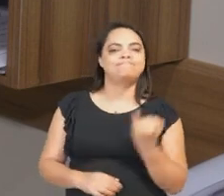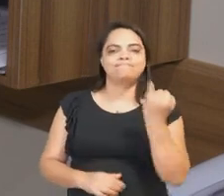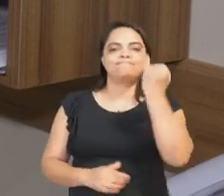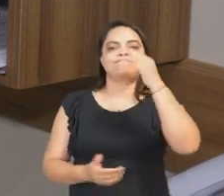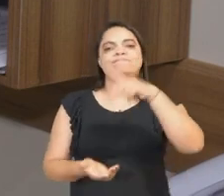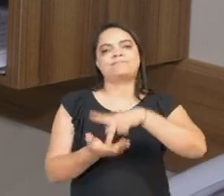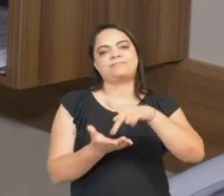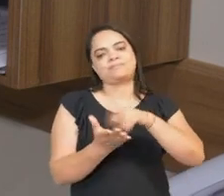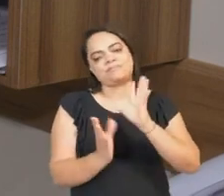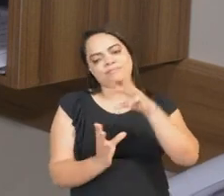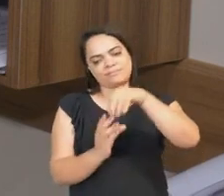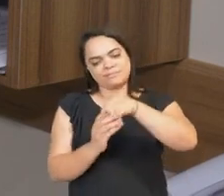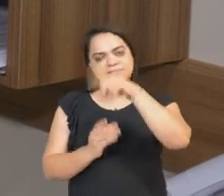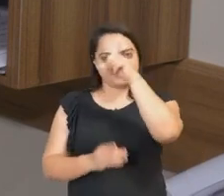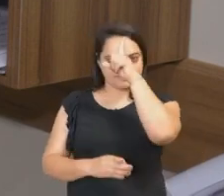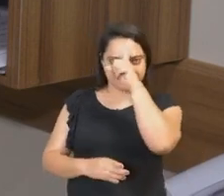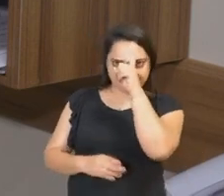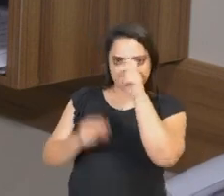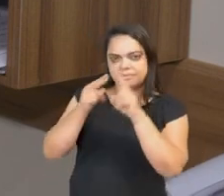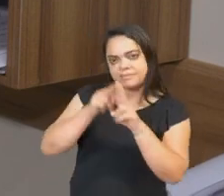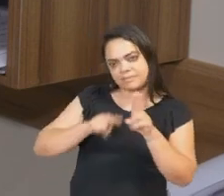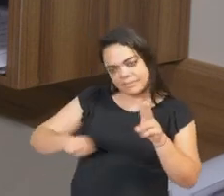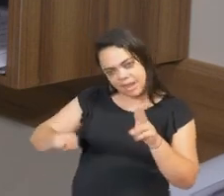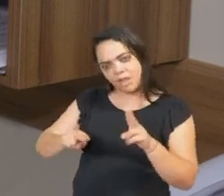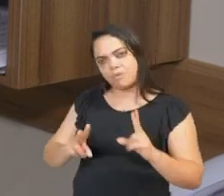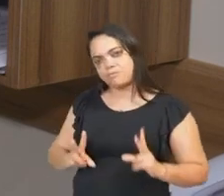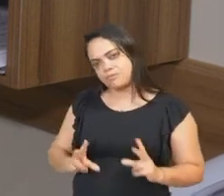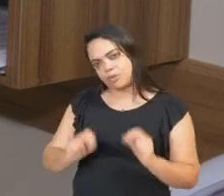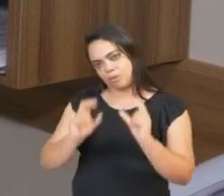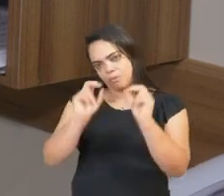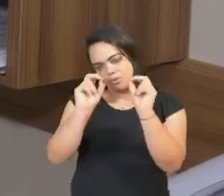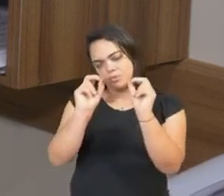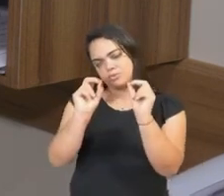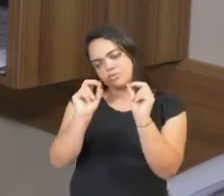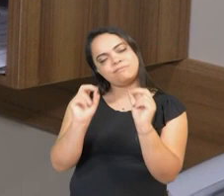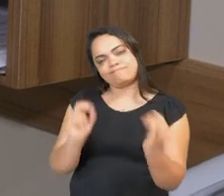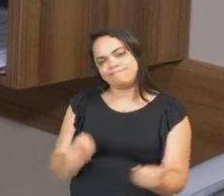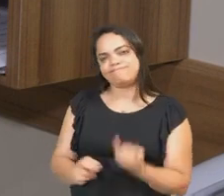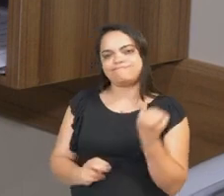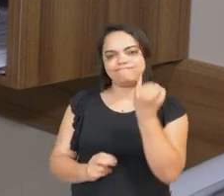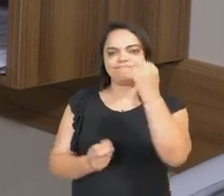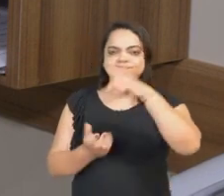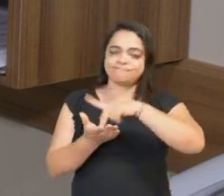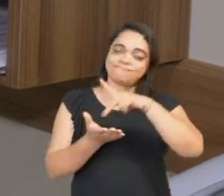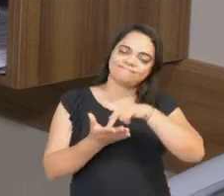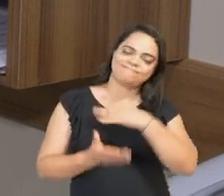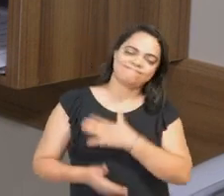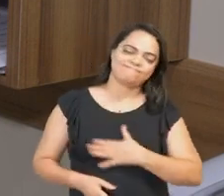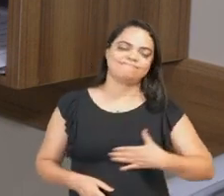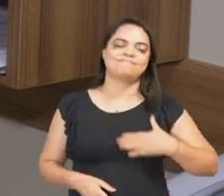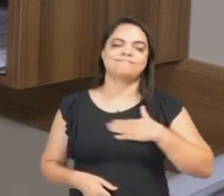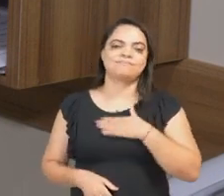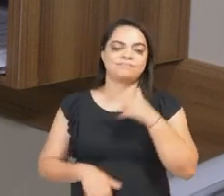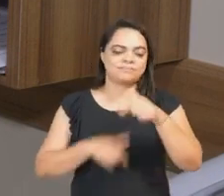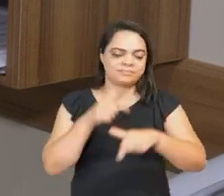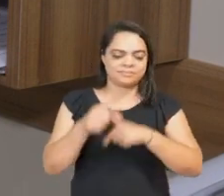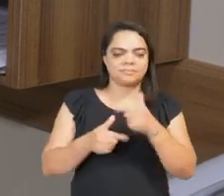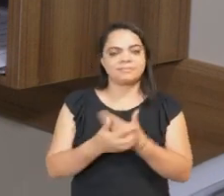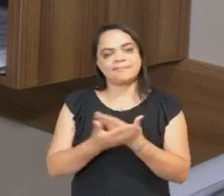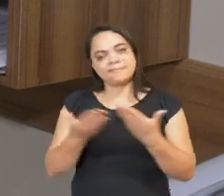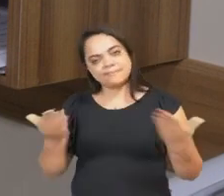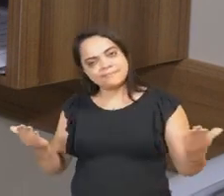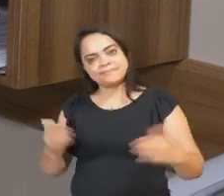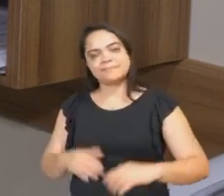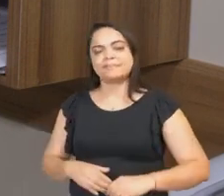toda a diferença aqui dentro do Hospital de Clínicas o setor de Ecologia e é muito importante muito gratificante o trabalho